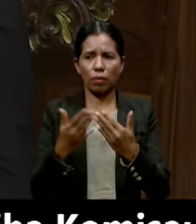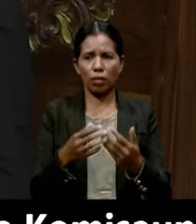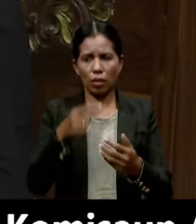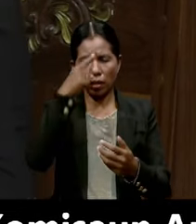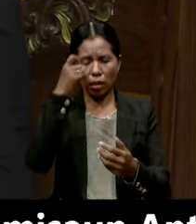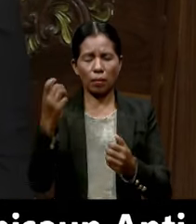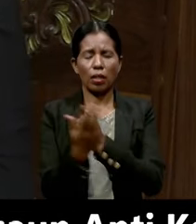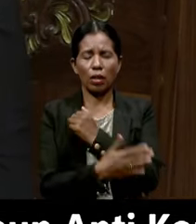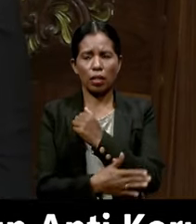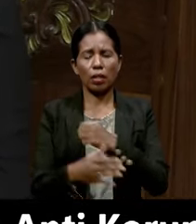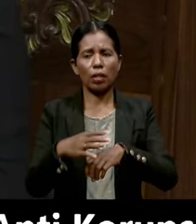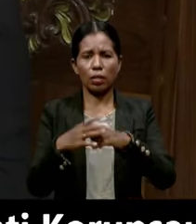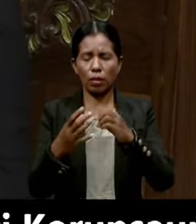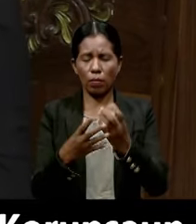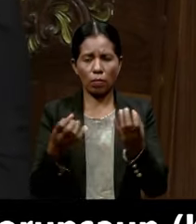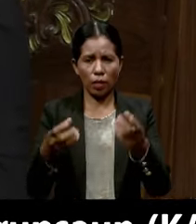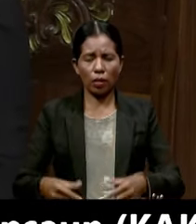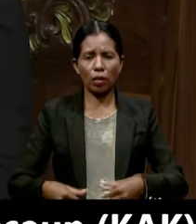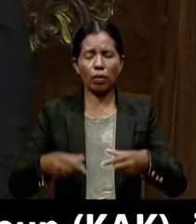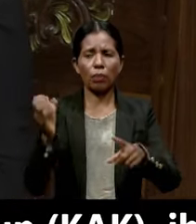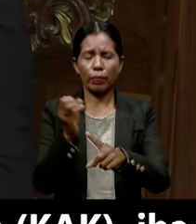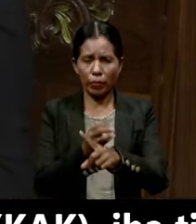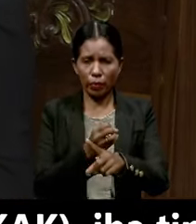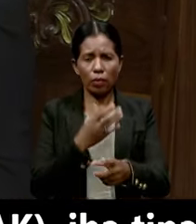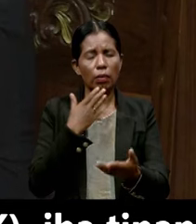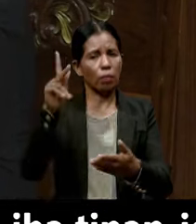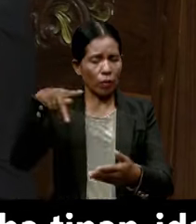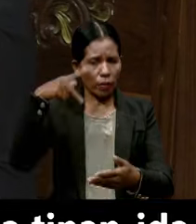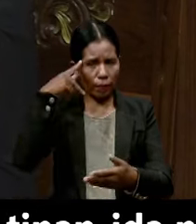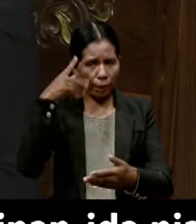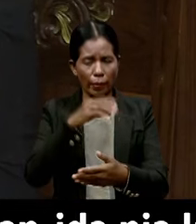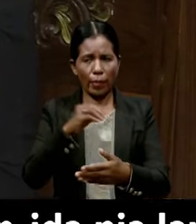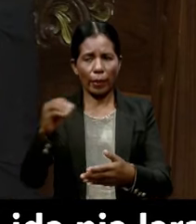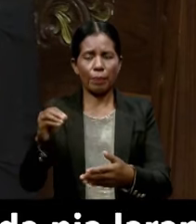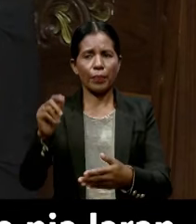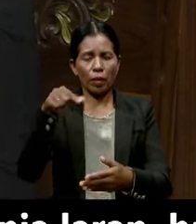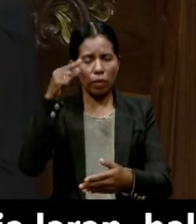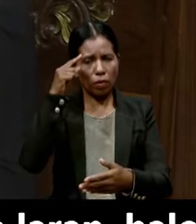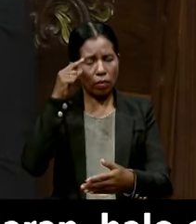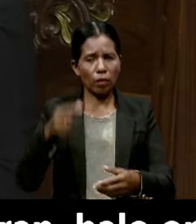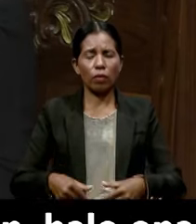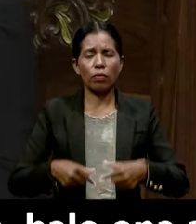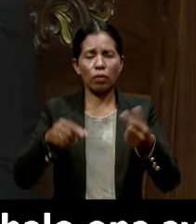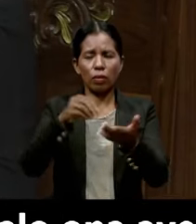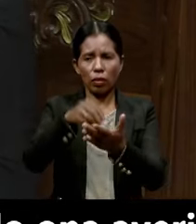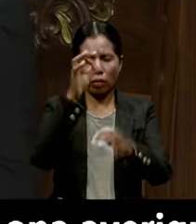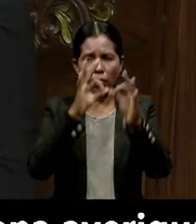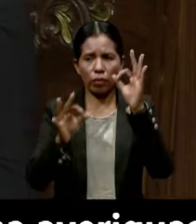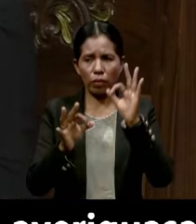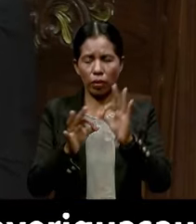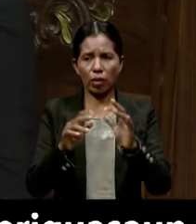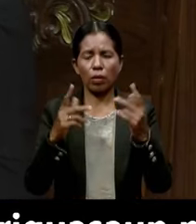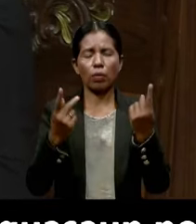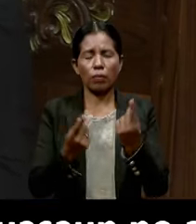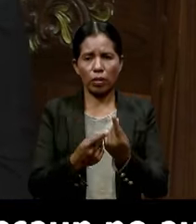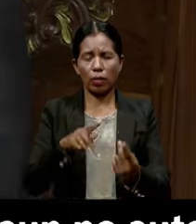agora rai barak fo portran dia clio. Estabilidade política, estabilidade governativa, né? Por garantia para